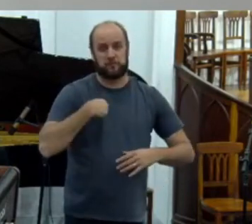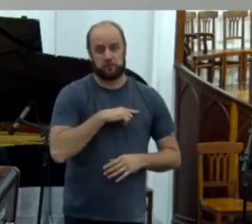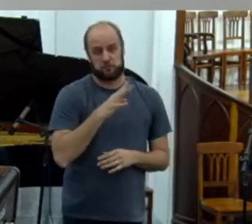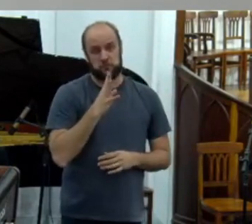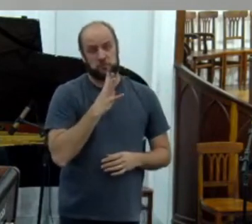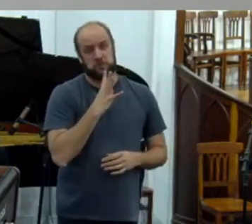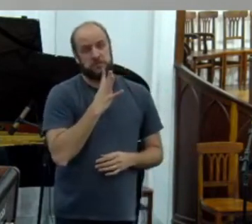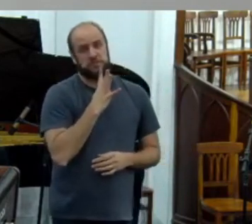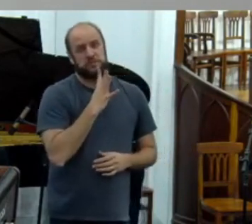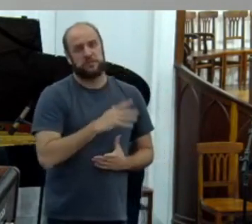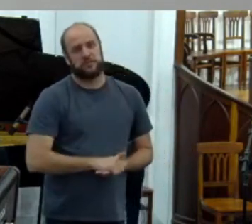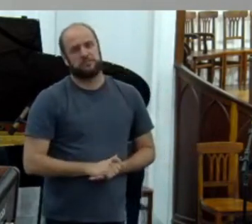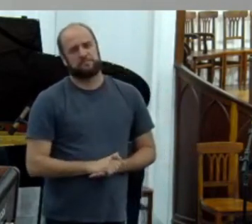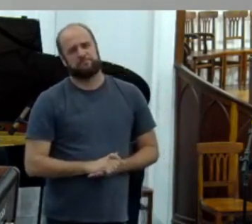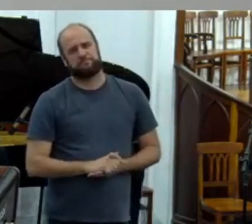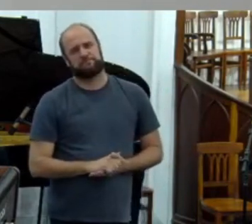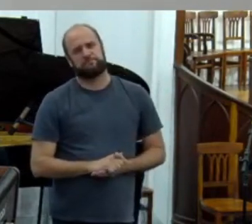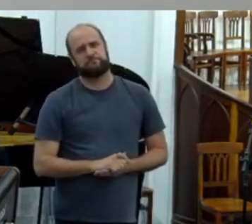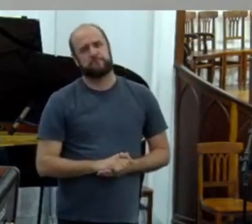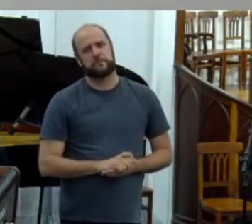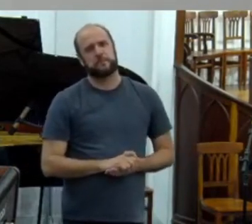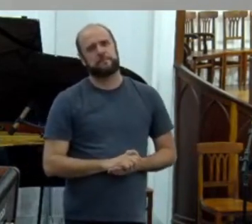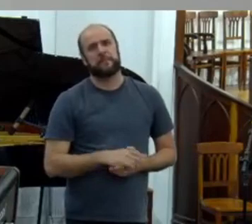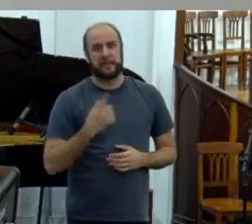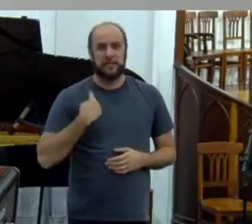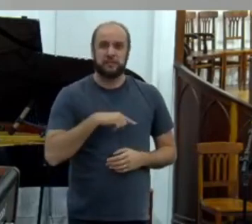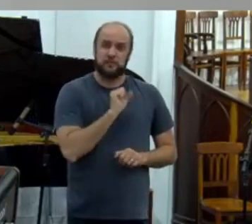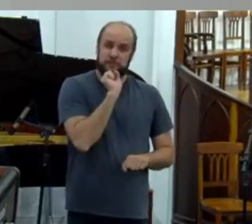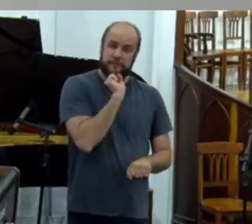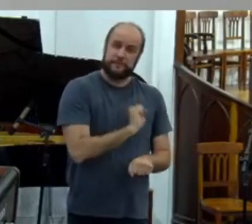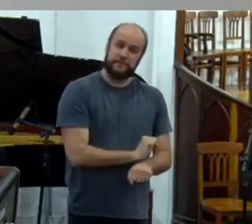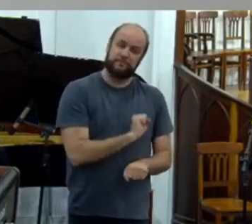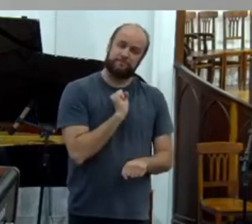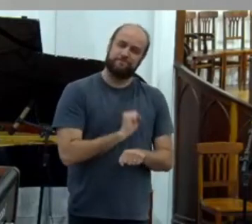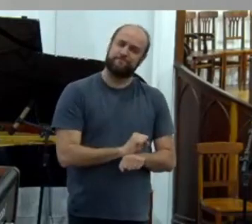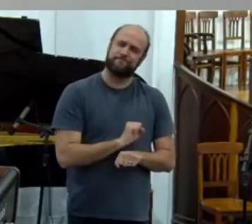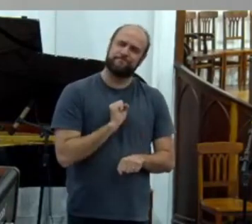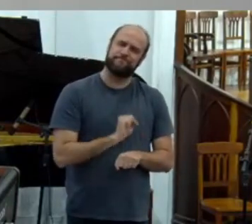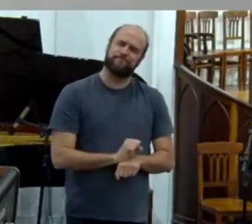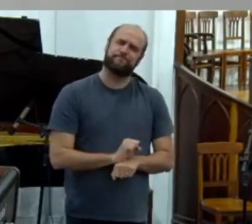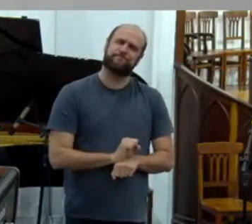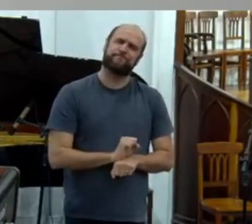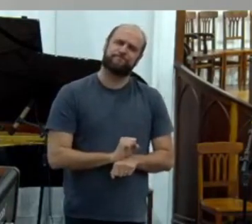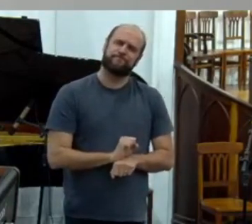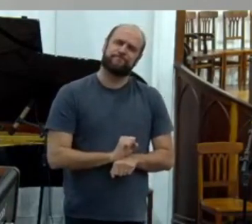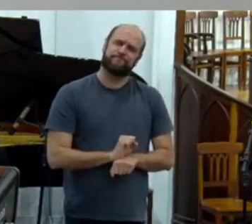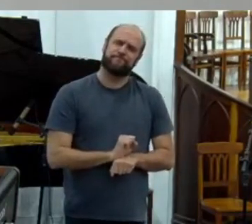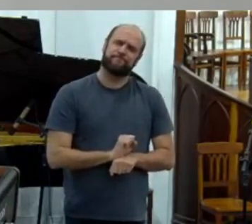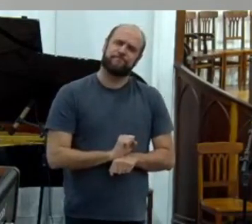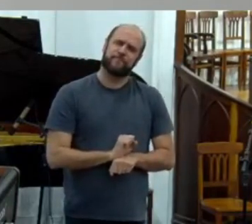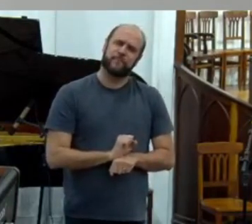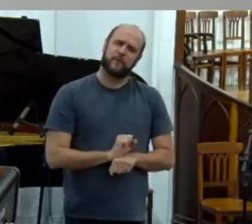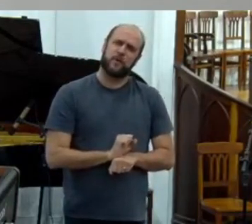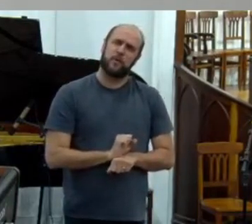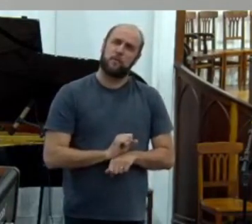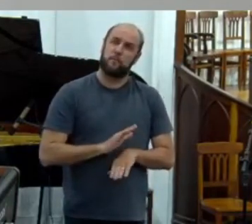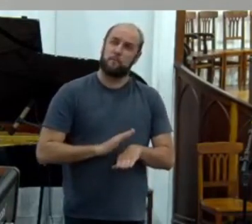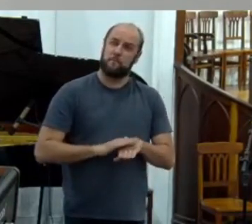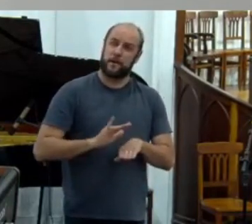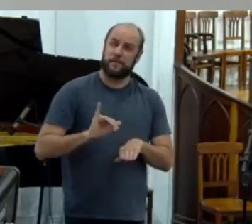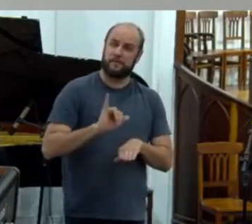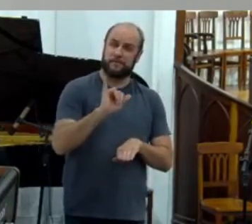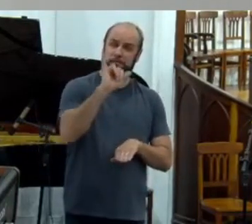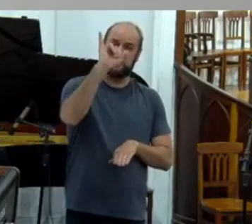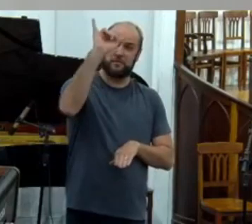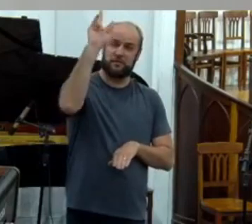conhecemos, e para que aguardássemos o ápice de toda